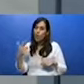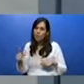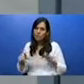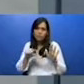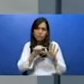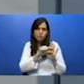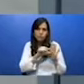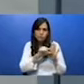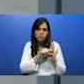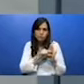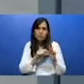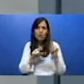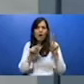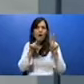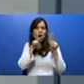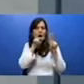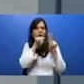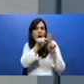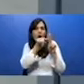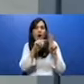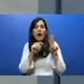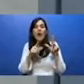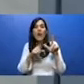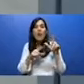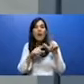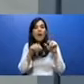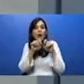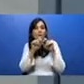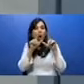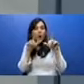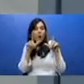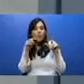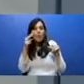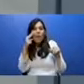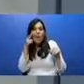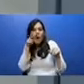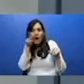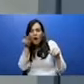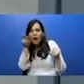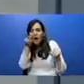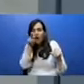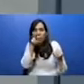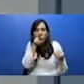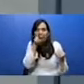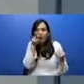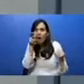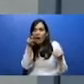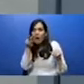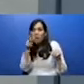texto. O olhar de Mona Lisa parece